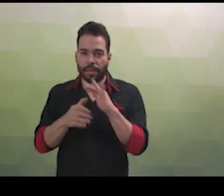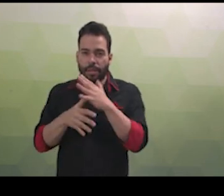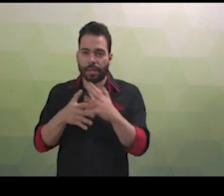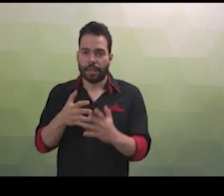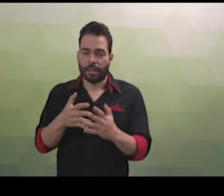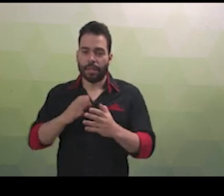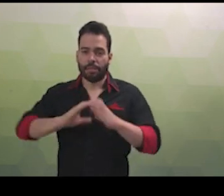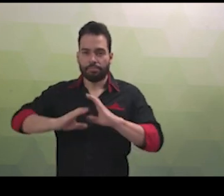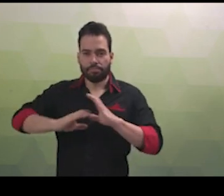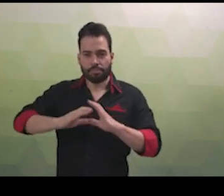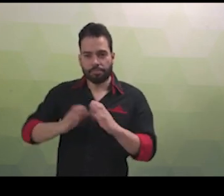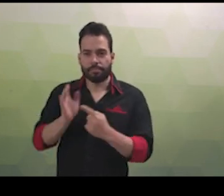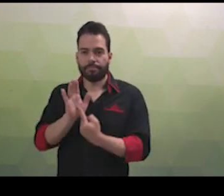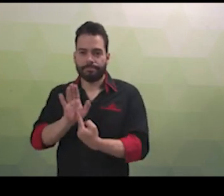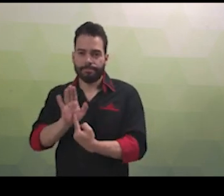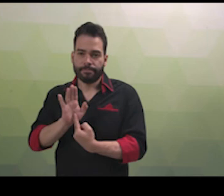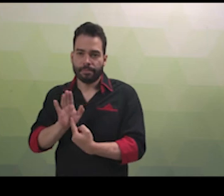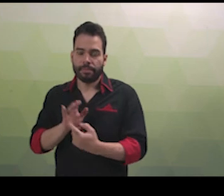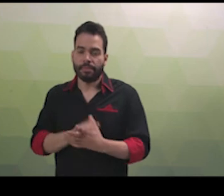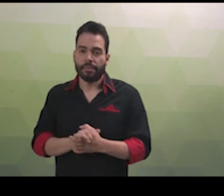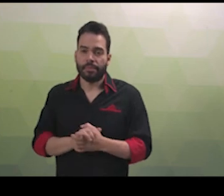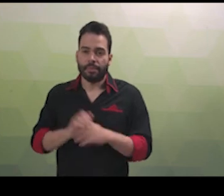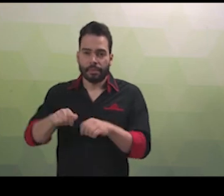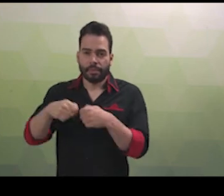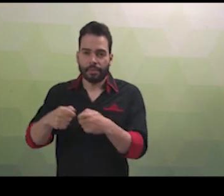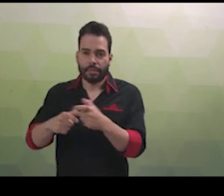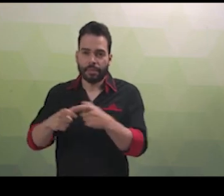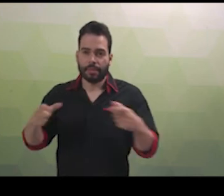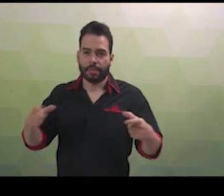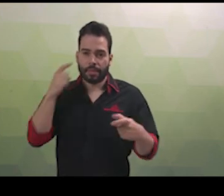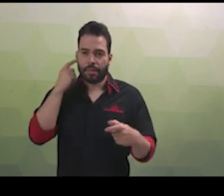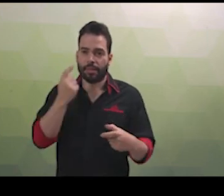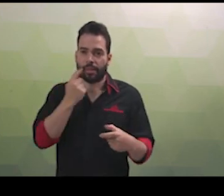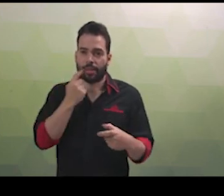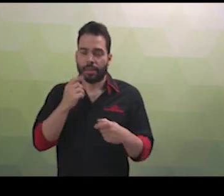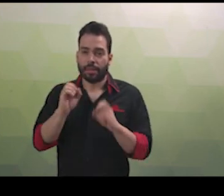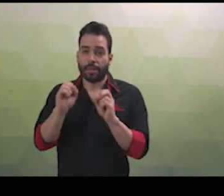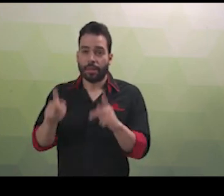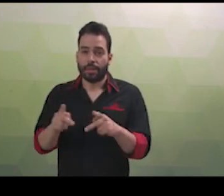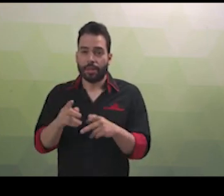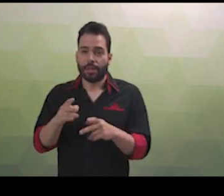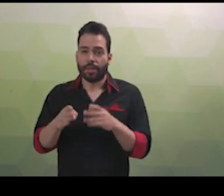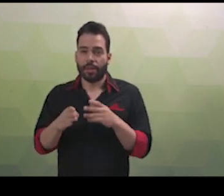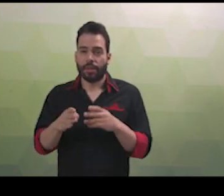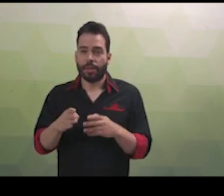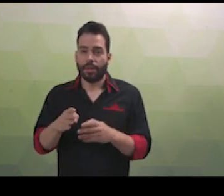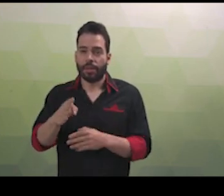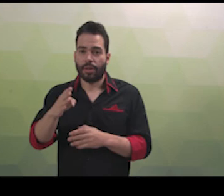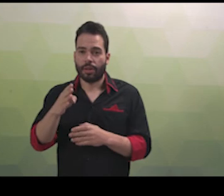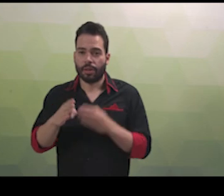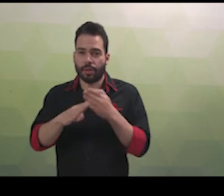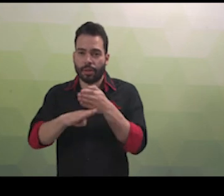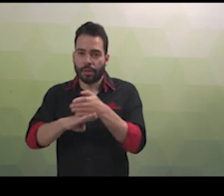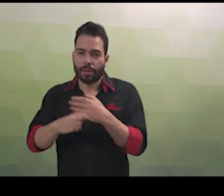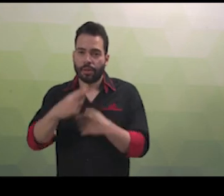como meio de comunicação e de expressão traz à maioria dos surdos a oportunidade de acesso ao conhecimento de